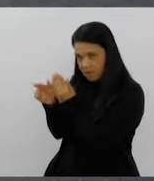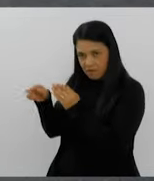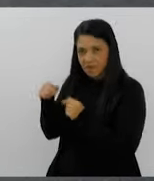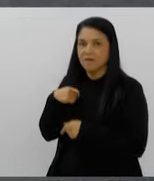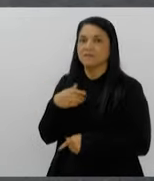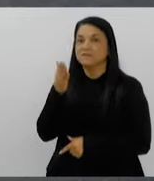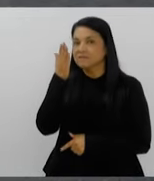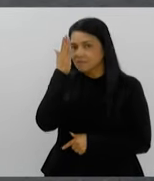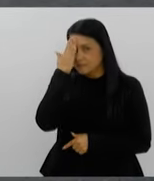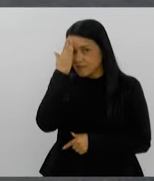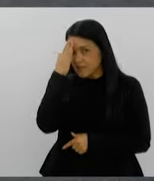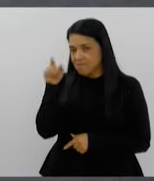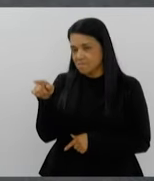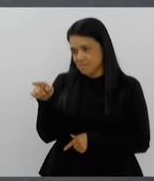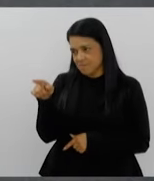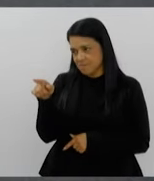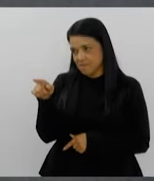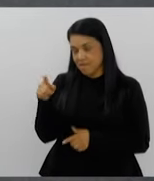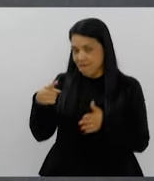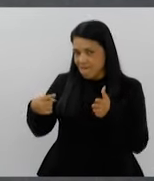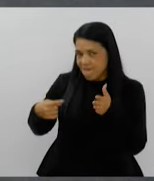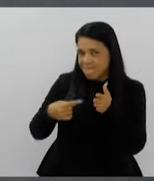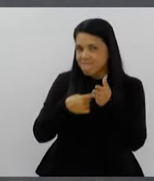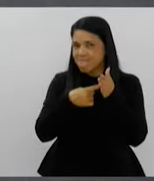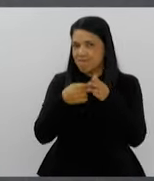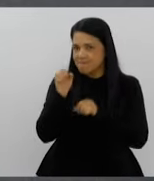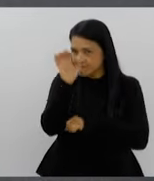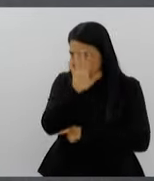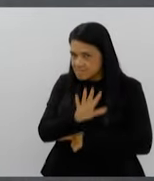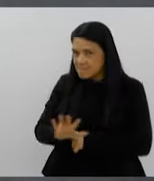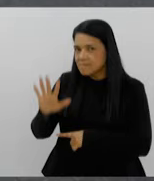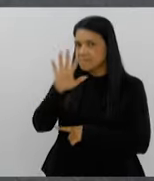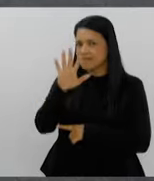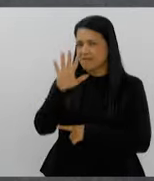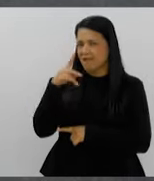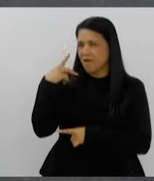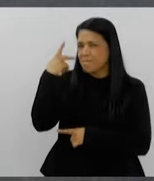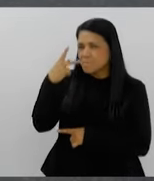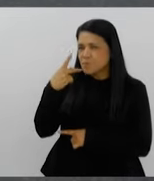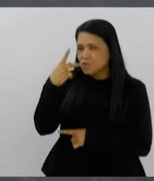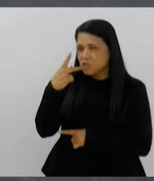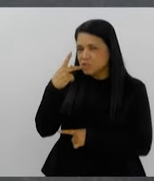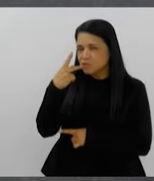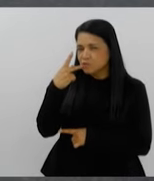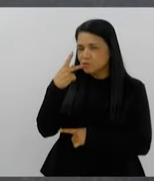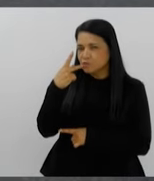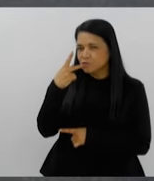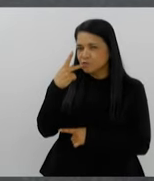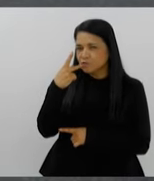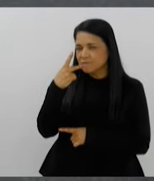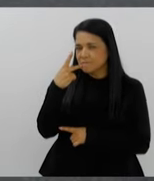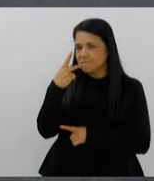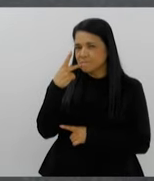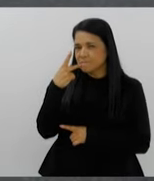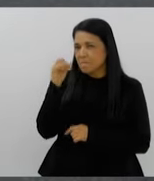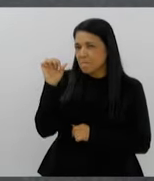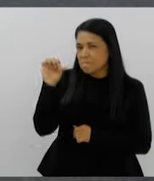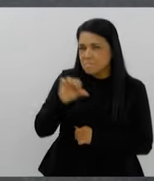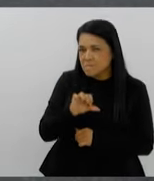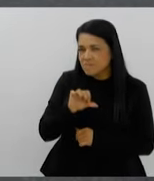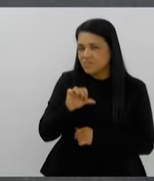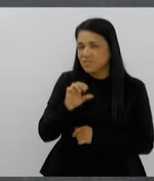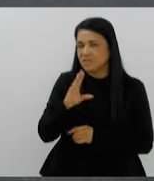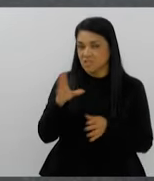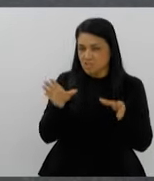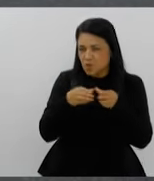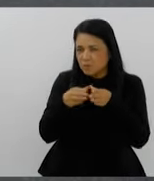você botar o dedo generalizando que tem políticos de quinta nas comissões, ele acusa todos os